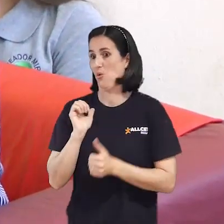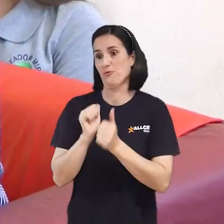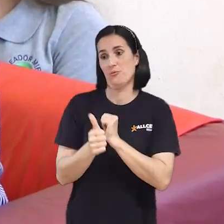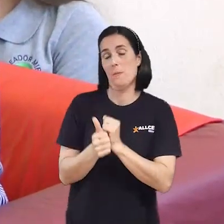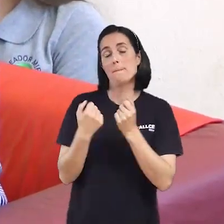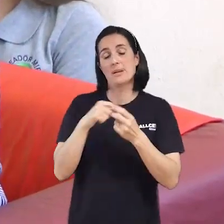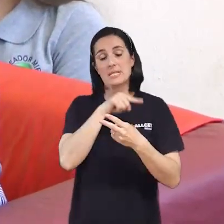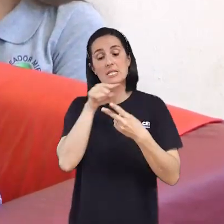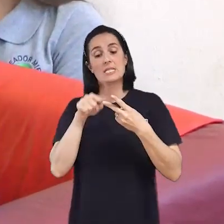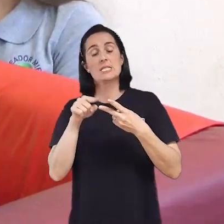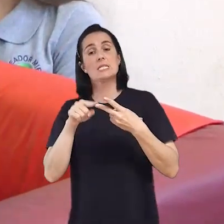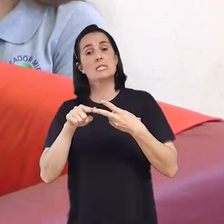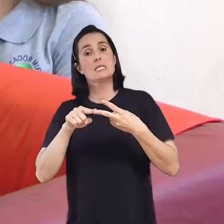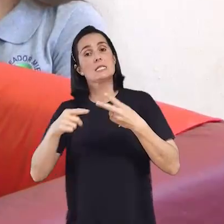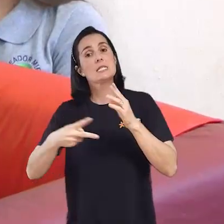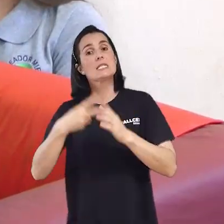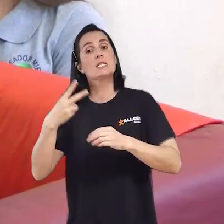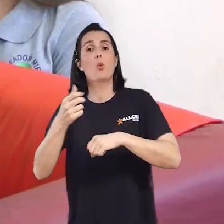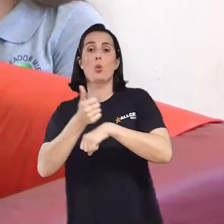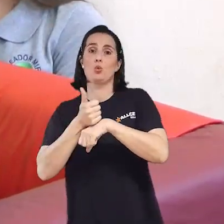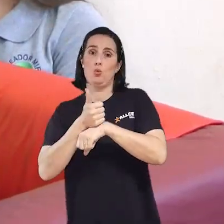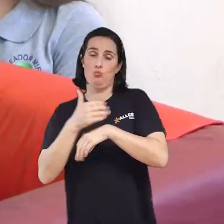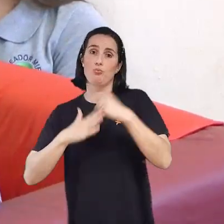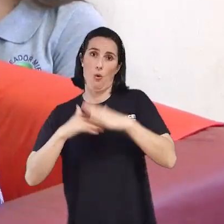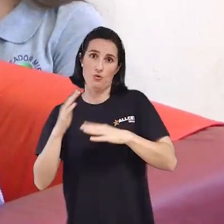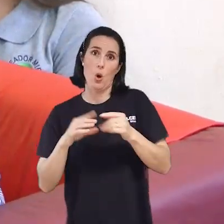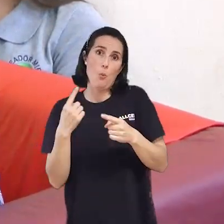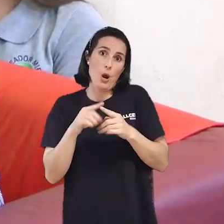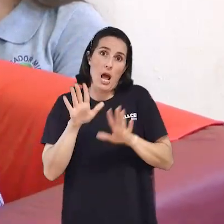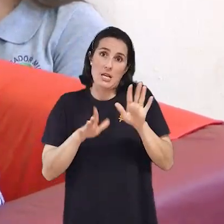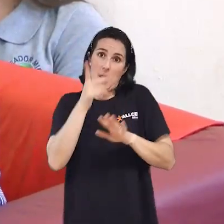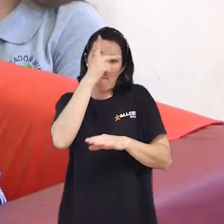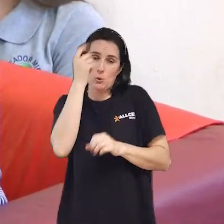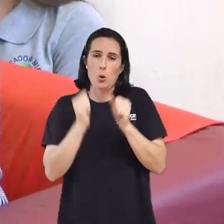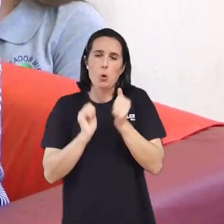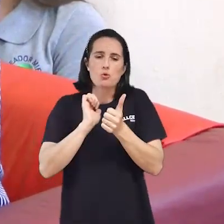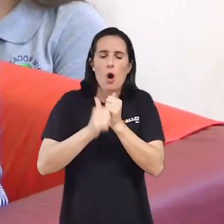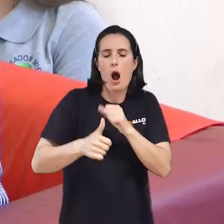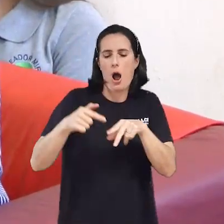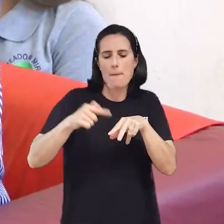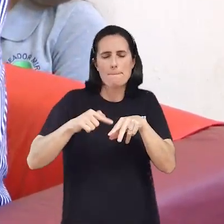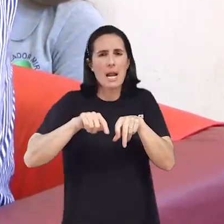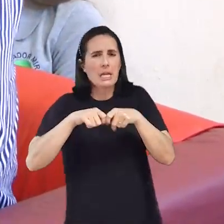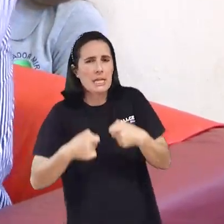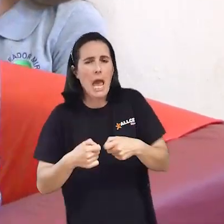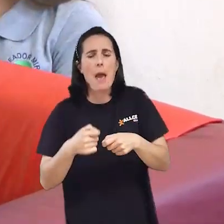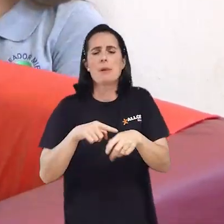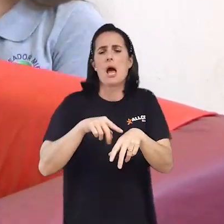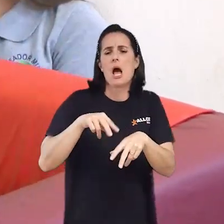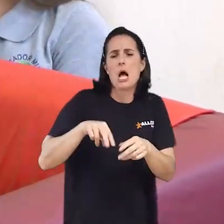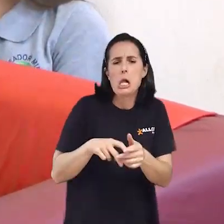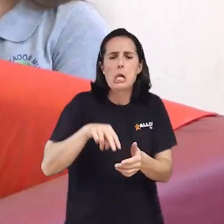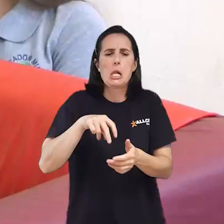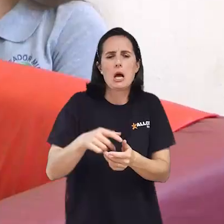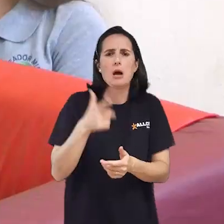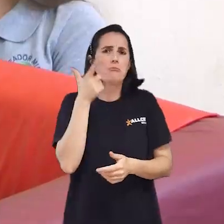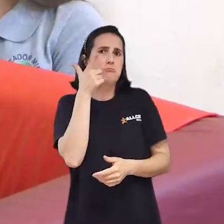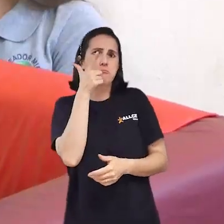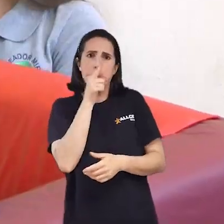futebol, tu até pode tentar. Só que tu tem que ter assim em mente que pode acontecer alguma coisa